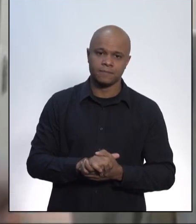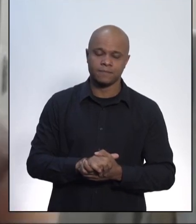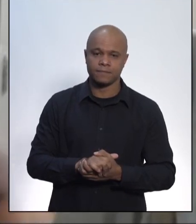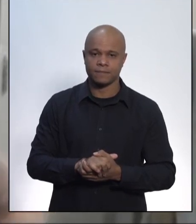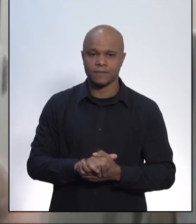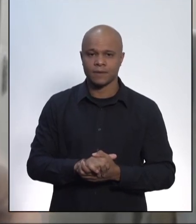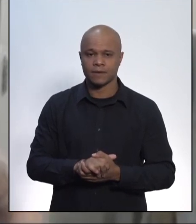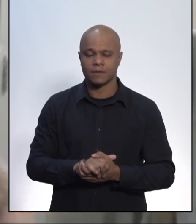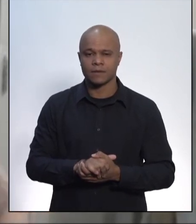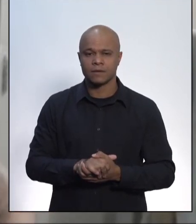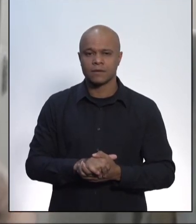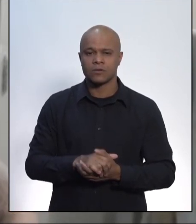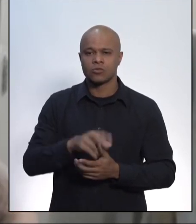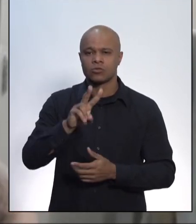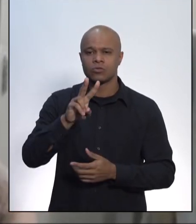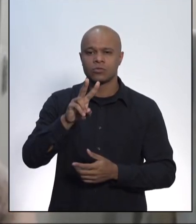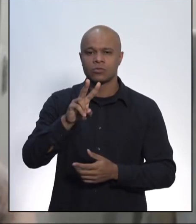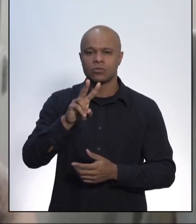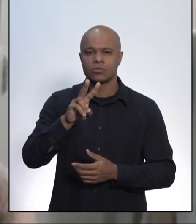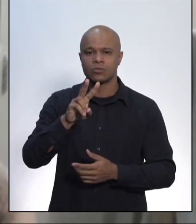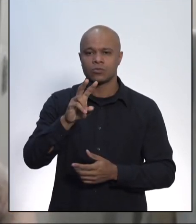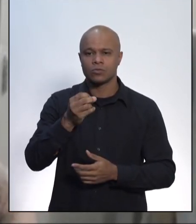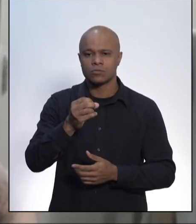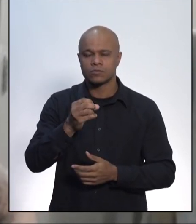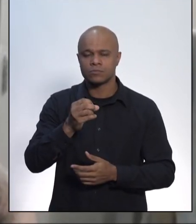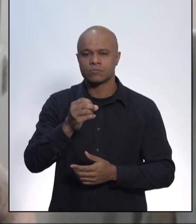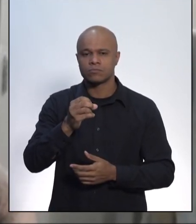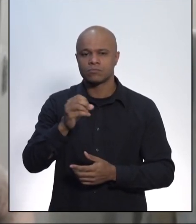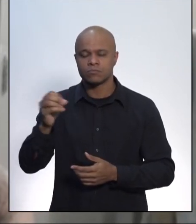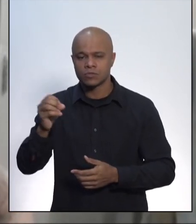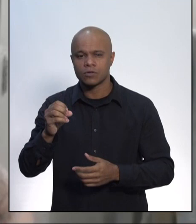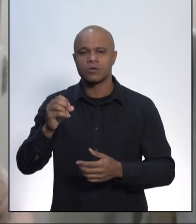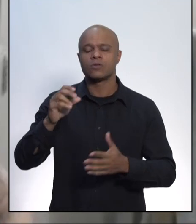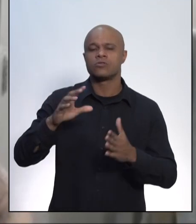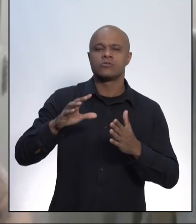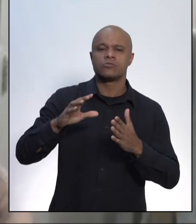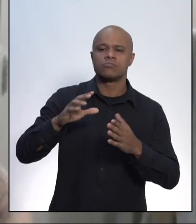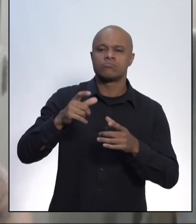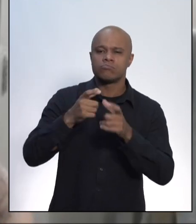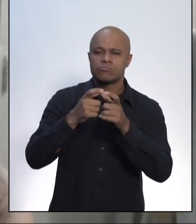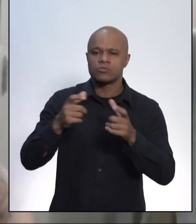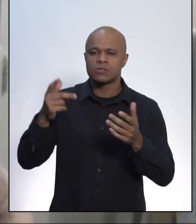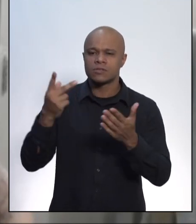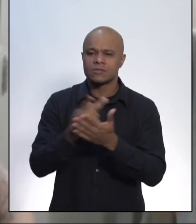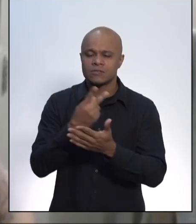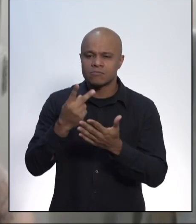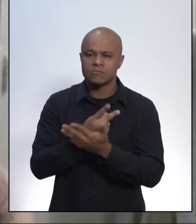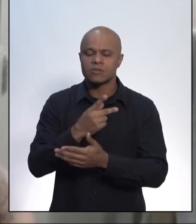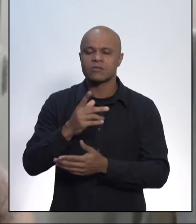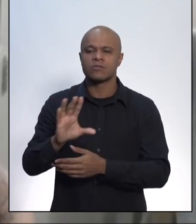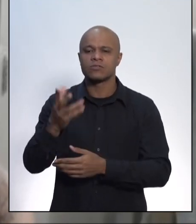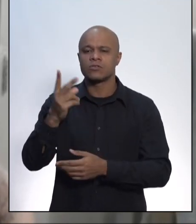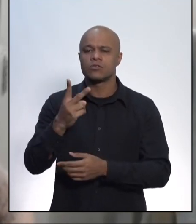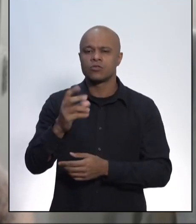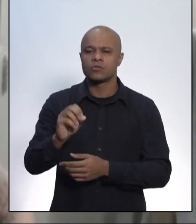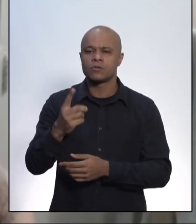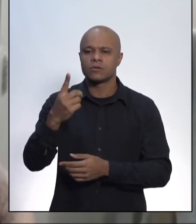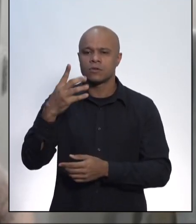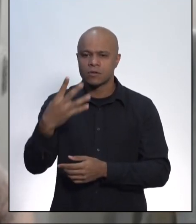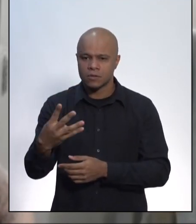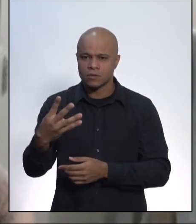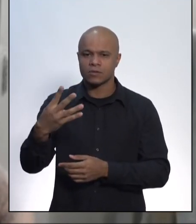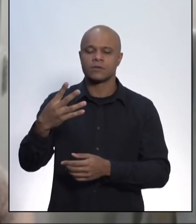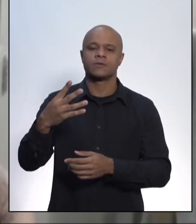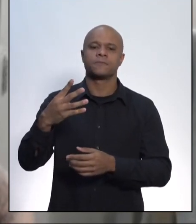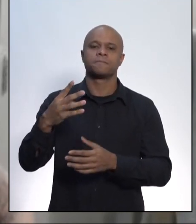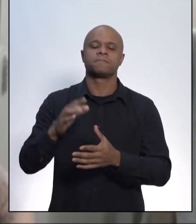Em 2000 um dos grandes erros que eu cometi na minha carreira de empreendedor foi em 2014, né? Minha antiga empresa